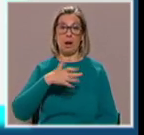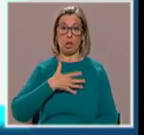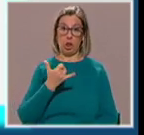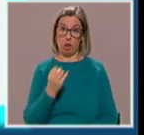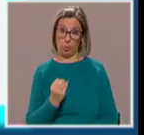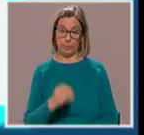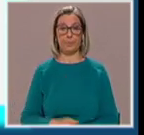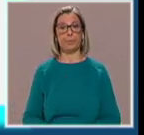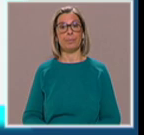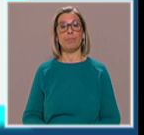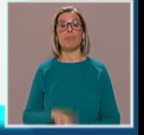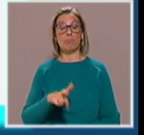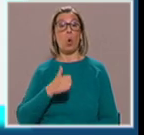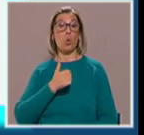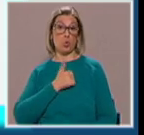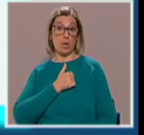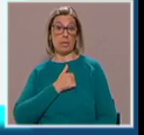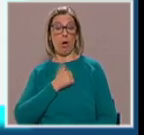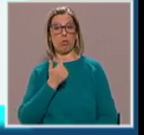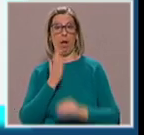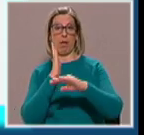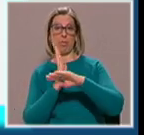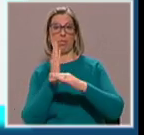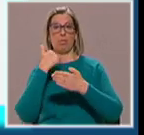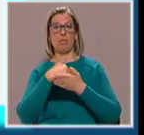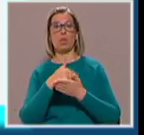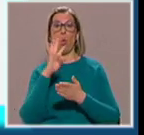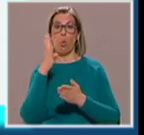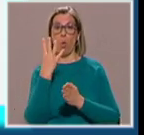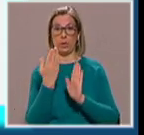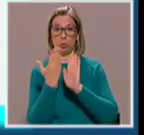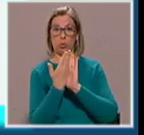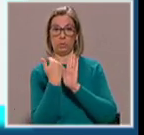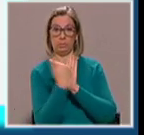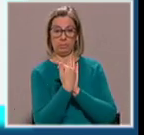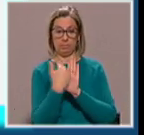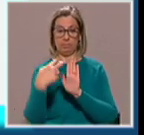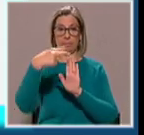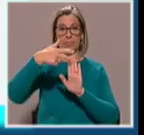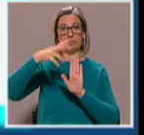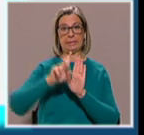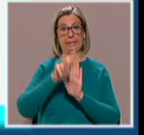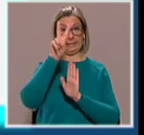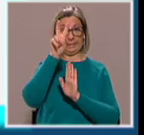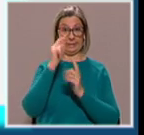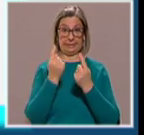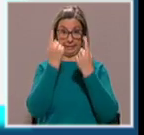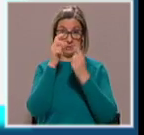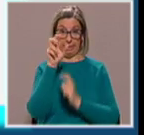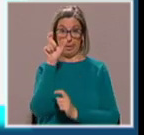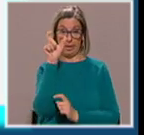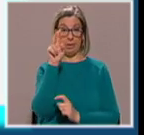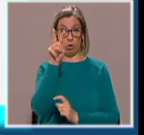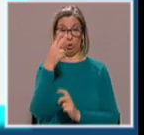O coração está dividido em 4 cavidades, 2 aurículas na parte superior do órgão e 2 ventrículos